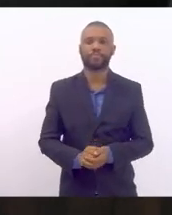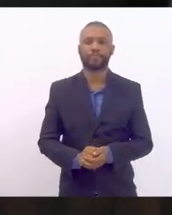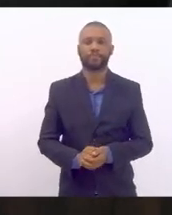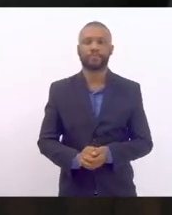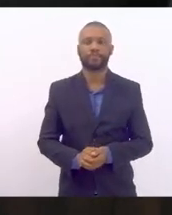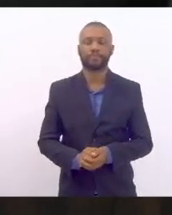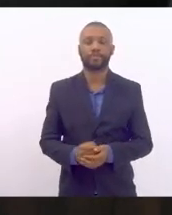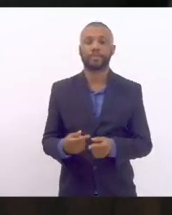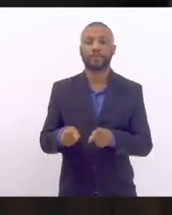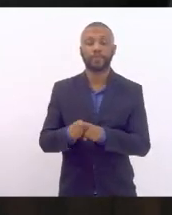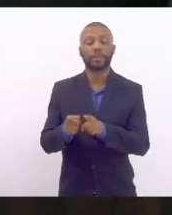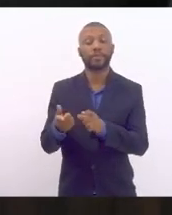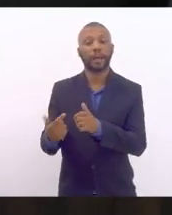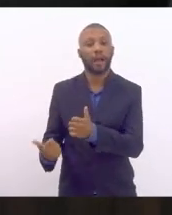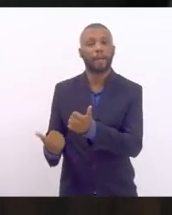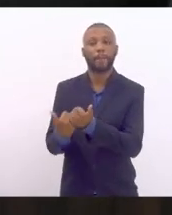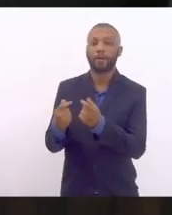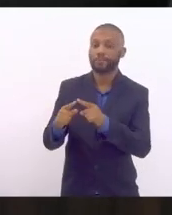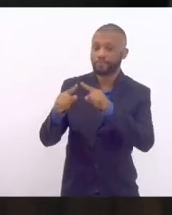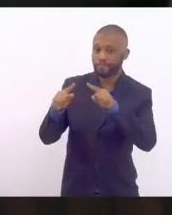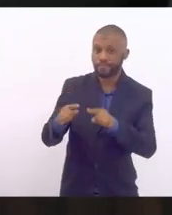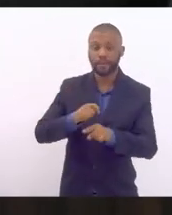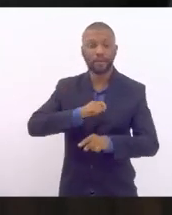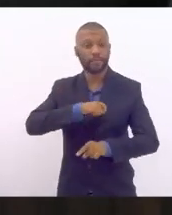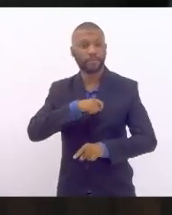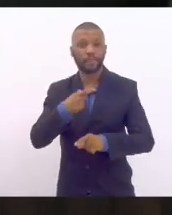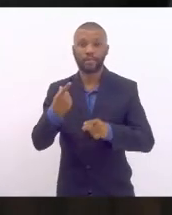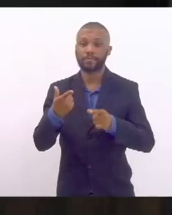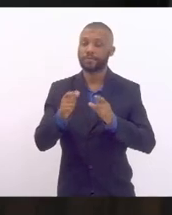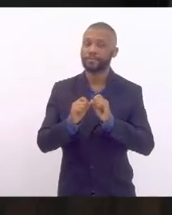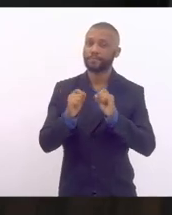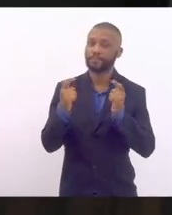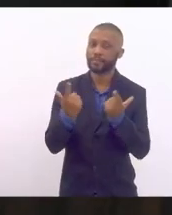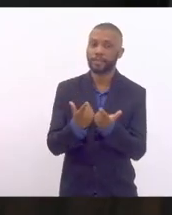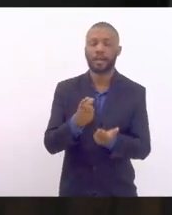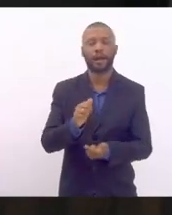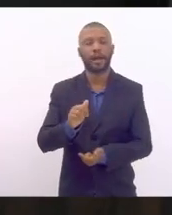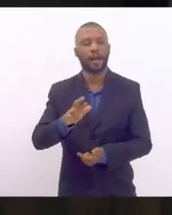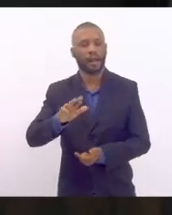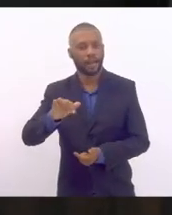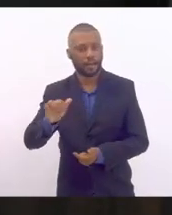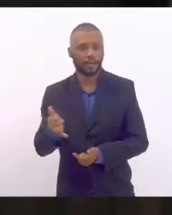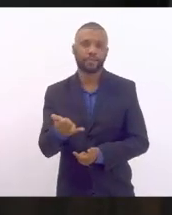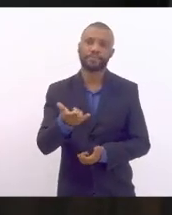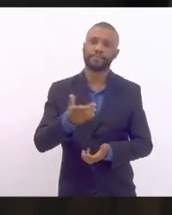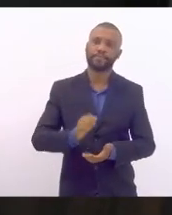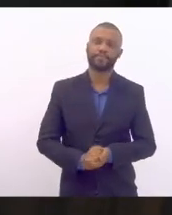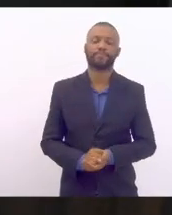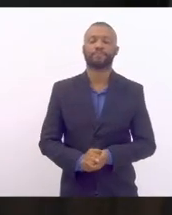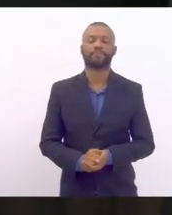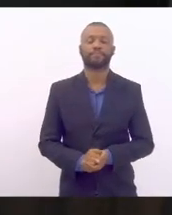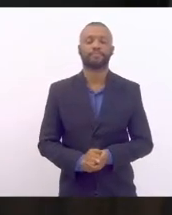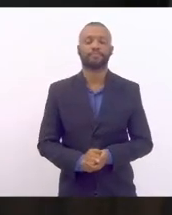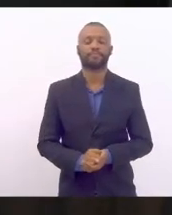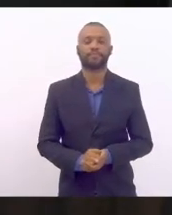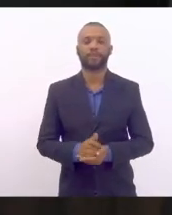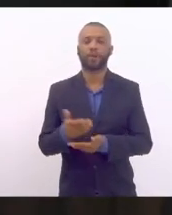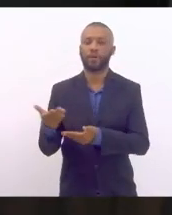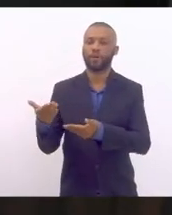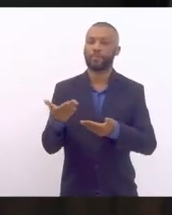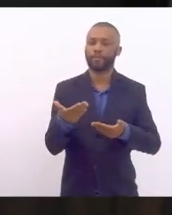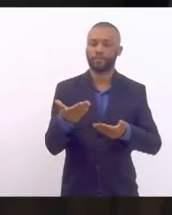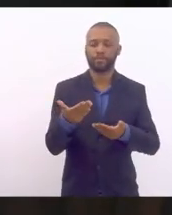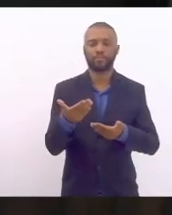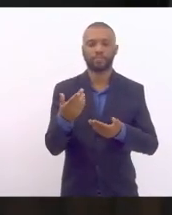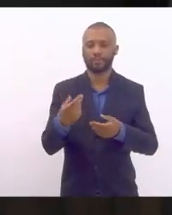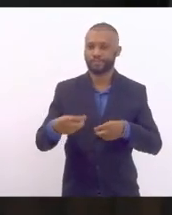e da assessoria fiscal da Assembleia Legislativa do Estado do Rio de Janeiro eu convido a estar